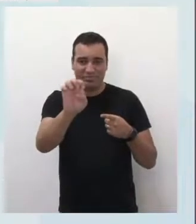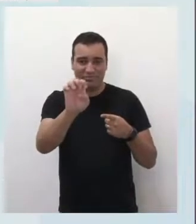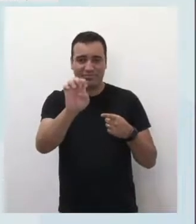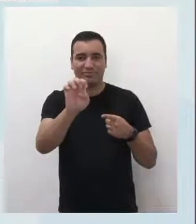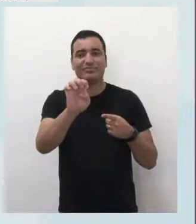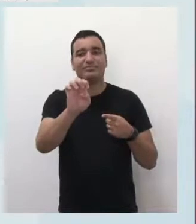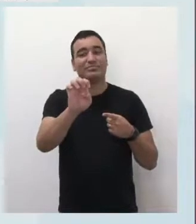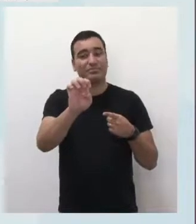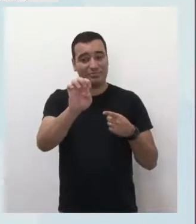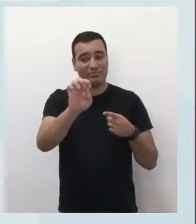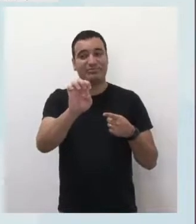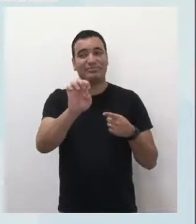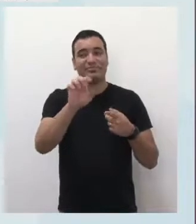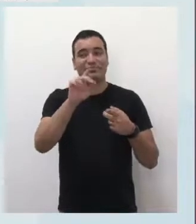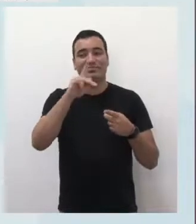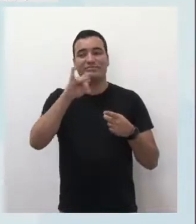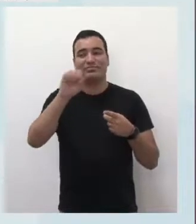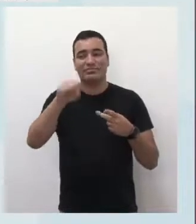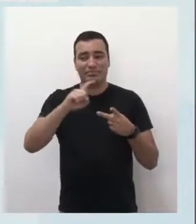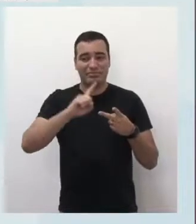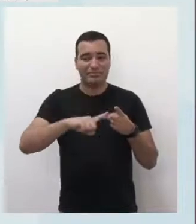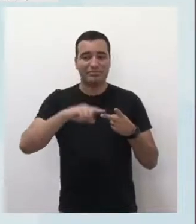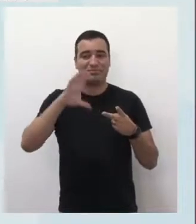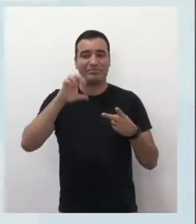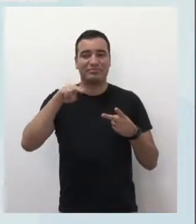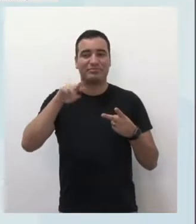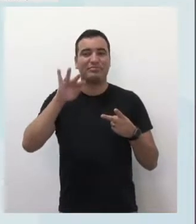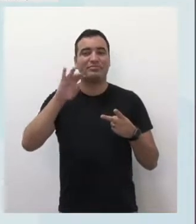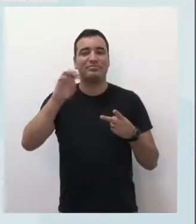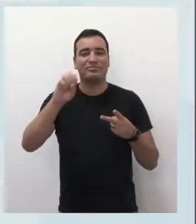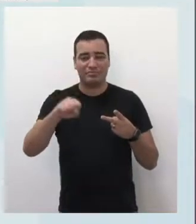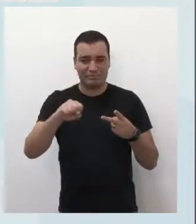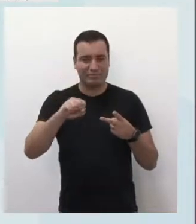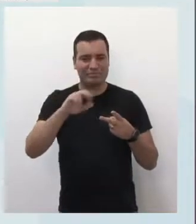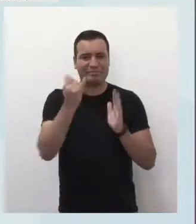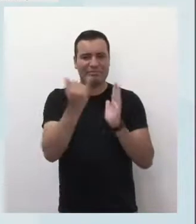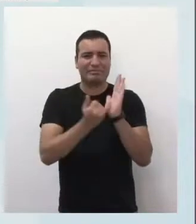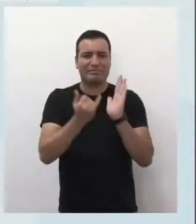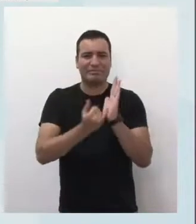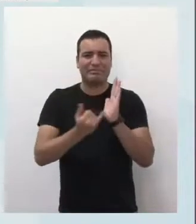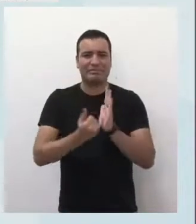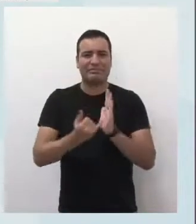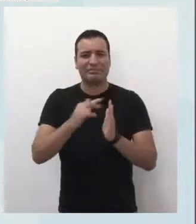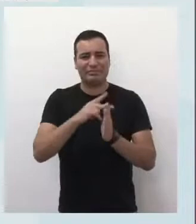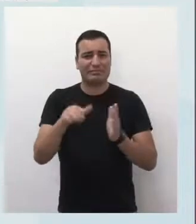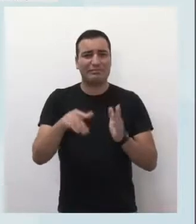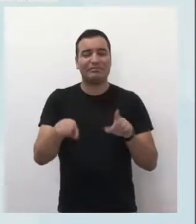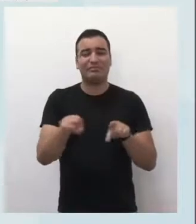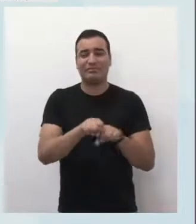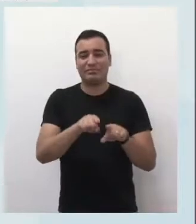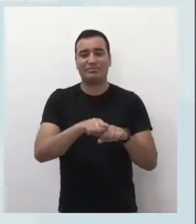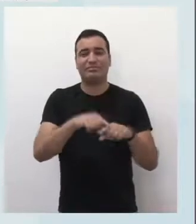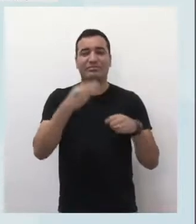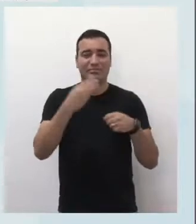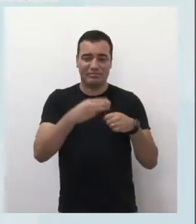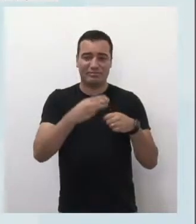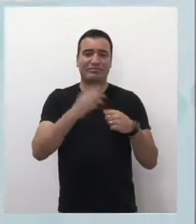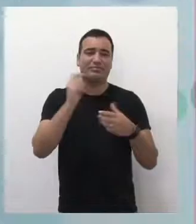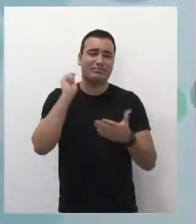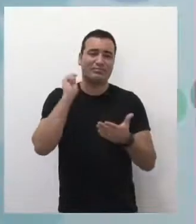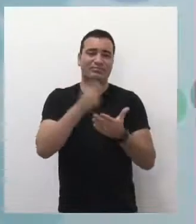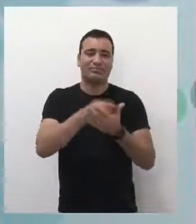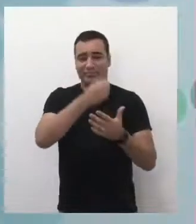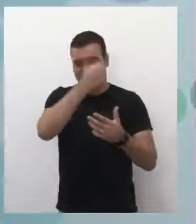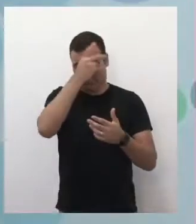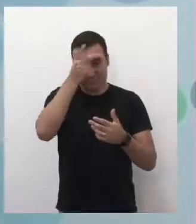Fora que você tem que pagar PIS/PASEP e COFINS ainda. E ainda tem que pagar um pouquinho ainda para o município que você mora. Ou seja, eu estou te